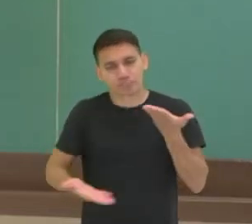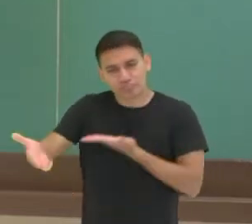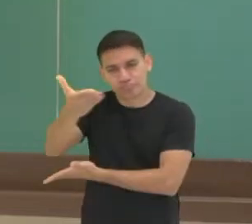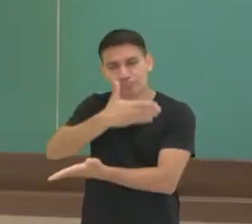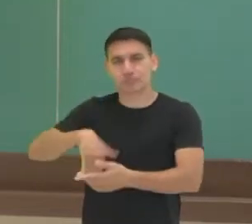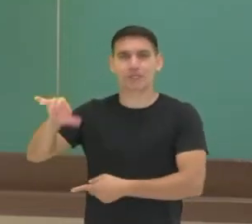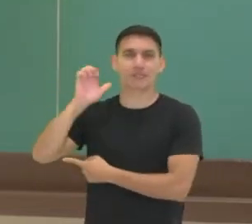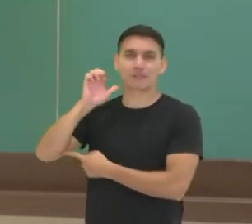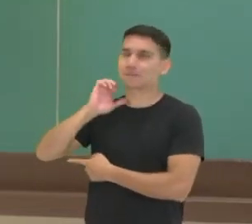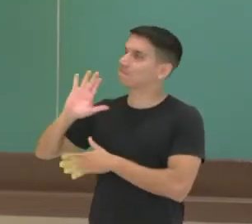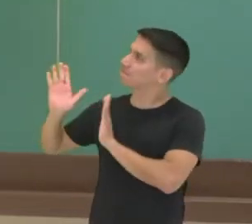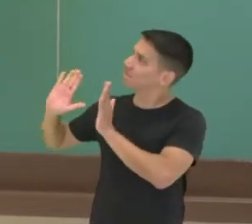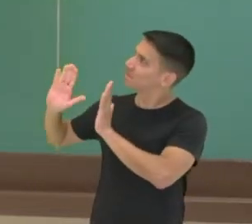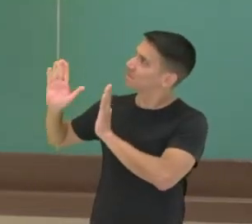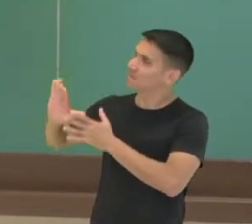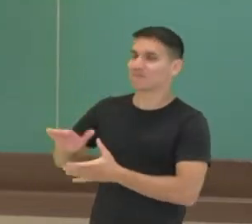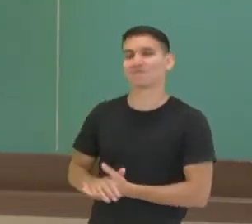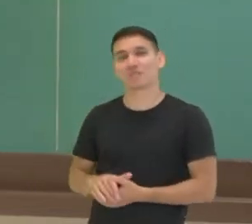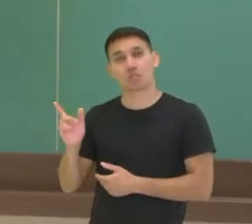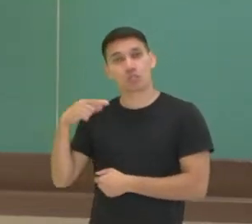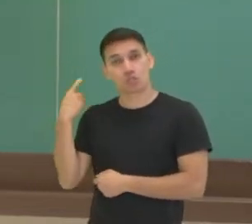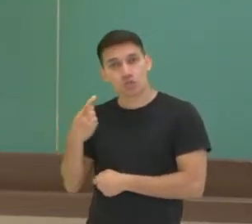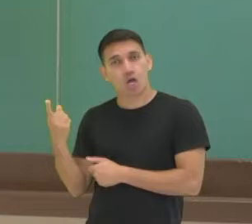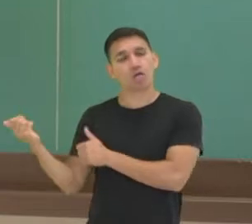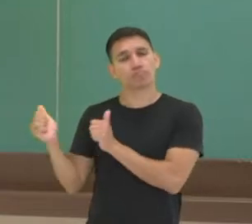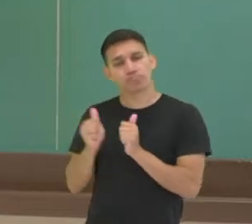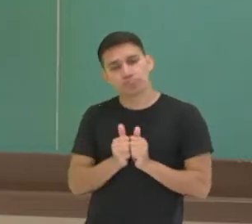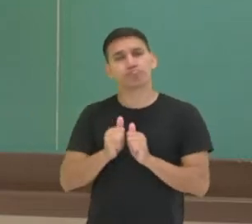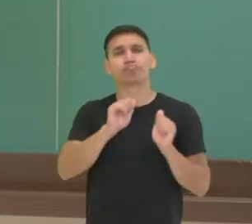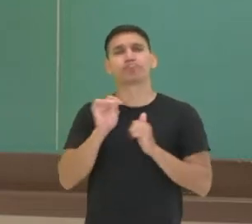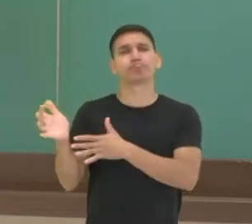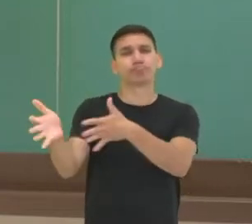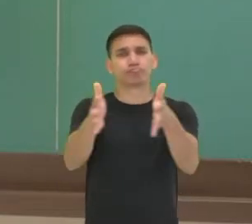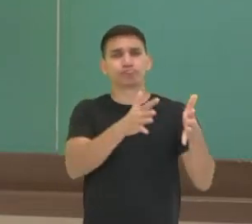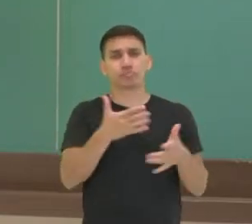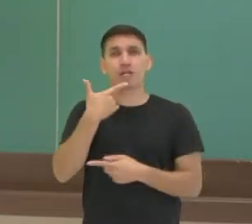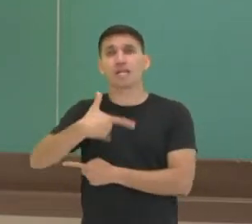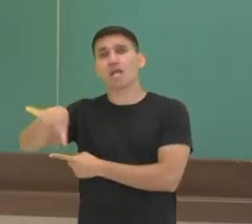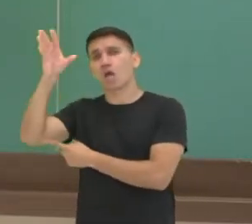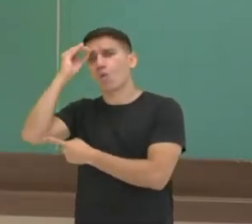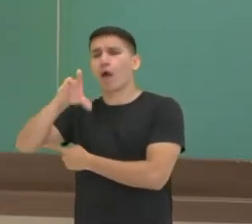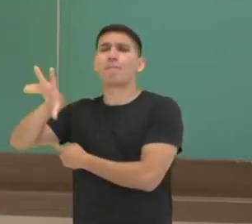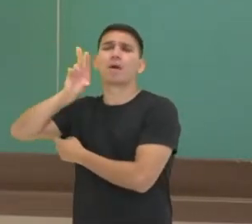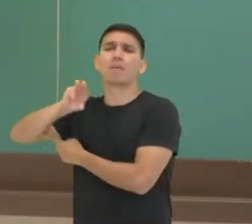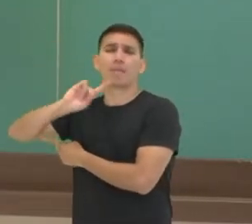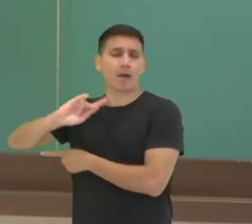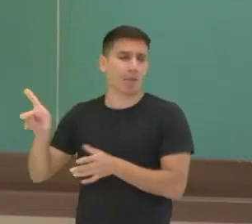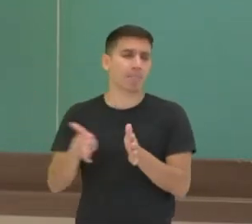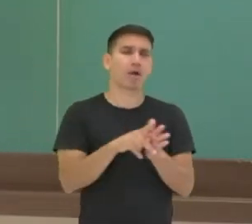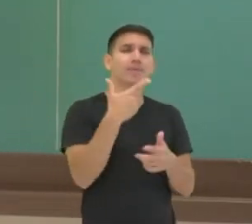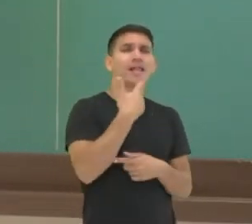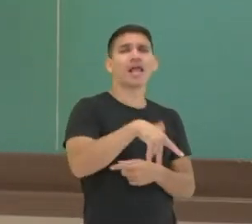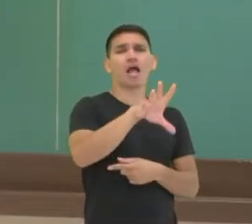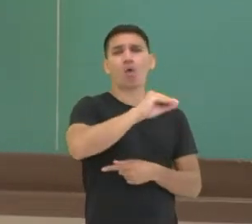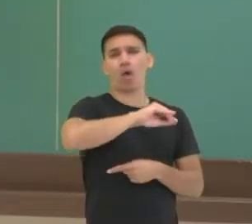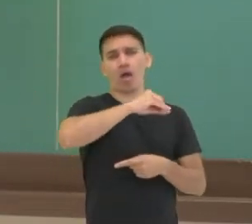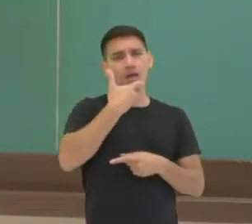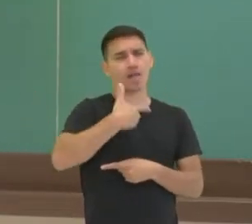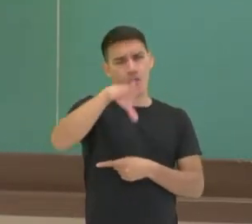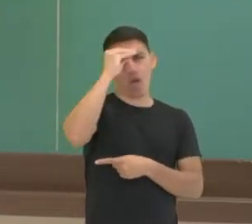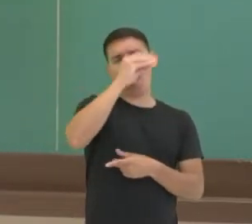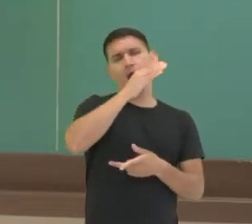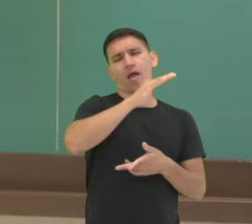o Ozion, que está aqui fazendo a transcrição da minha linguagem oral para a linguagem de sinais e contribuindo